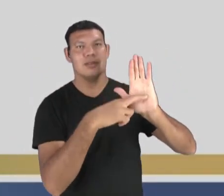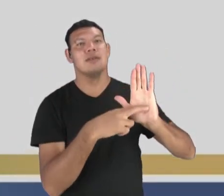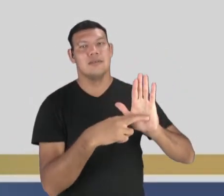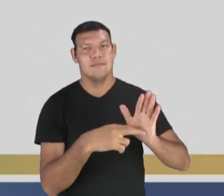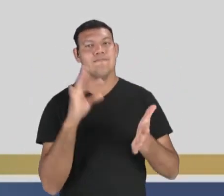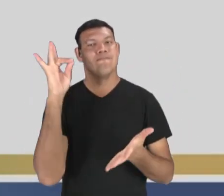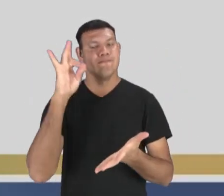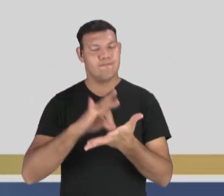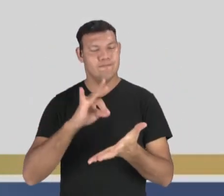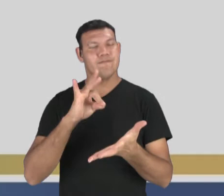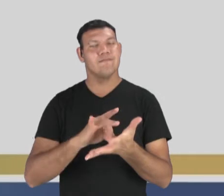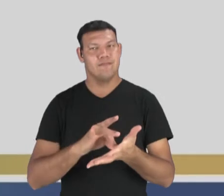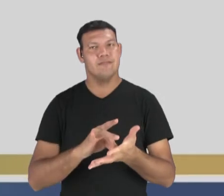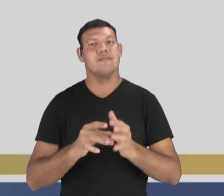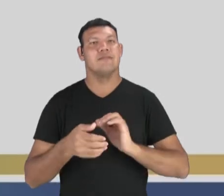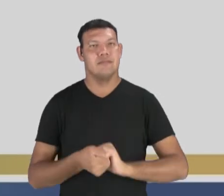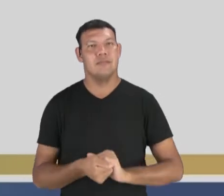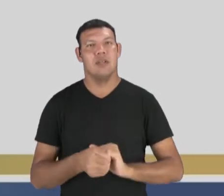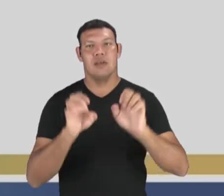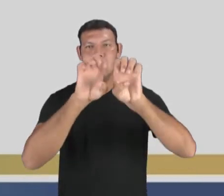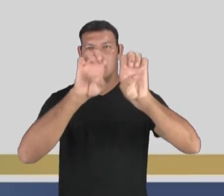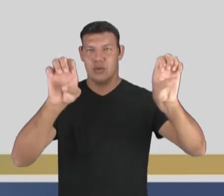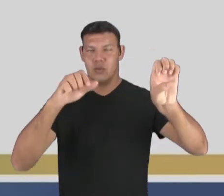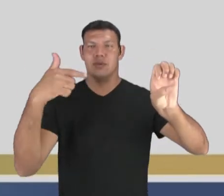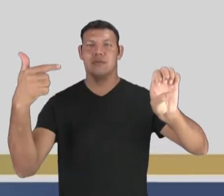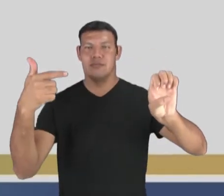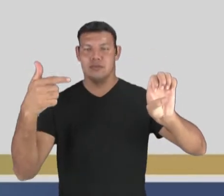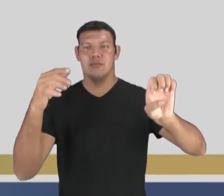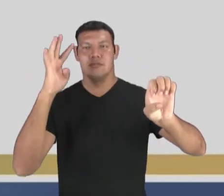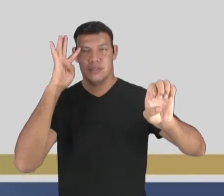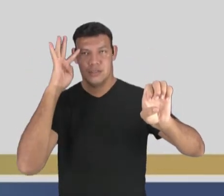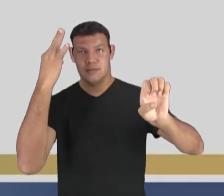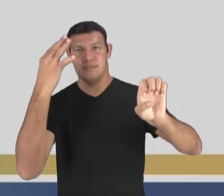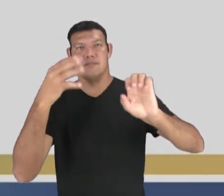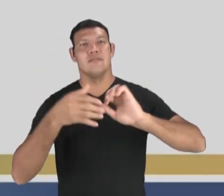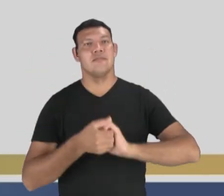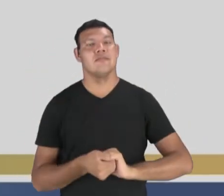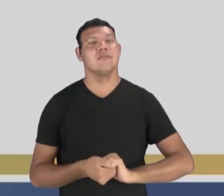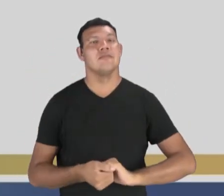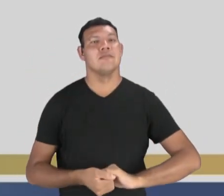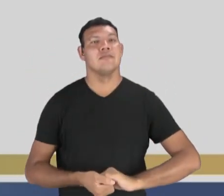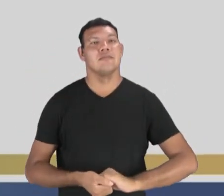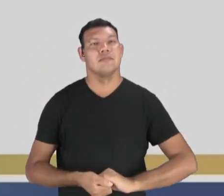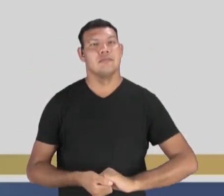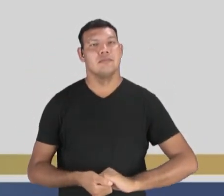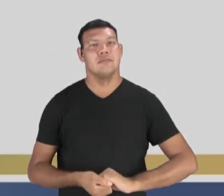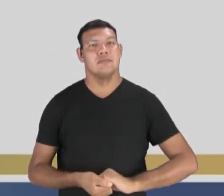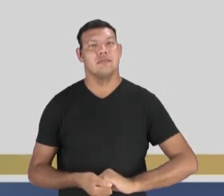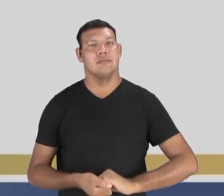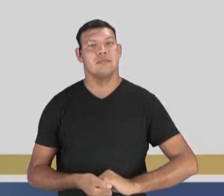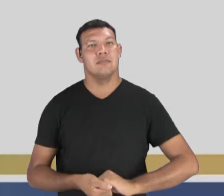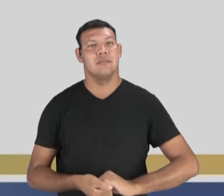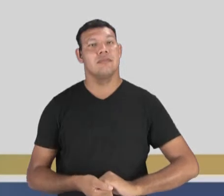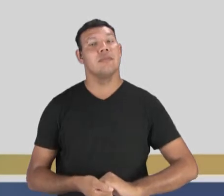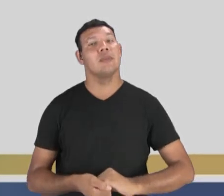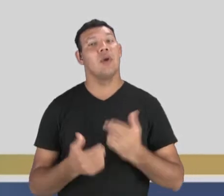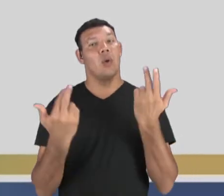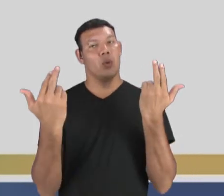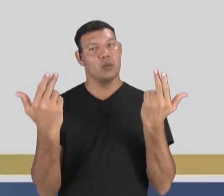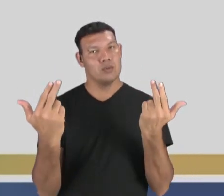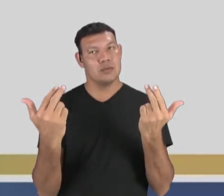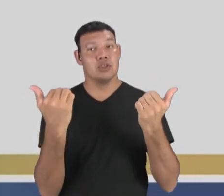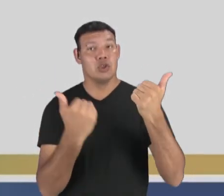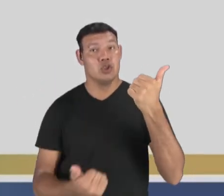é a solução para esse sistema. Então, portanto, ela é verdadeira. Da mesma forma, nós